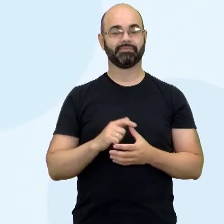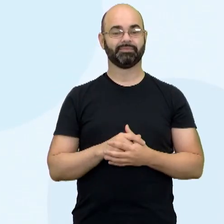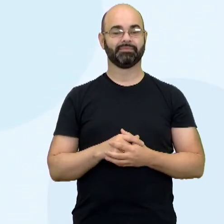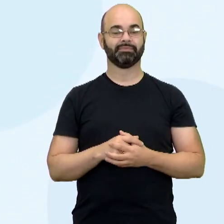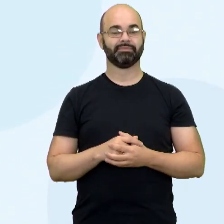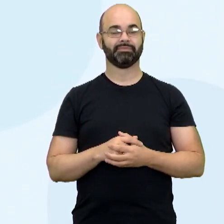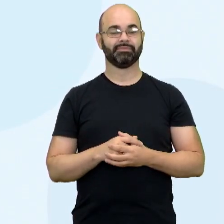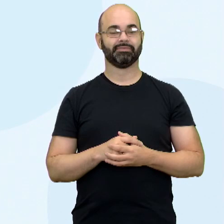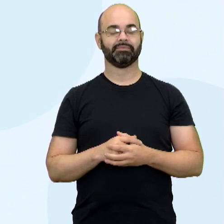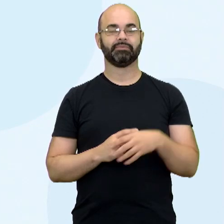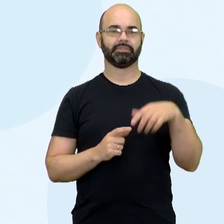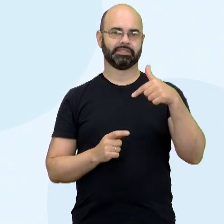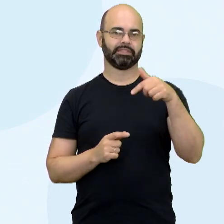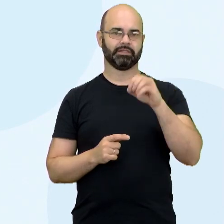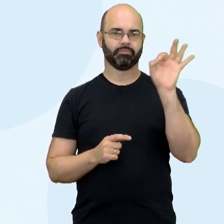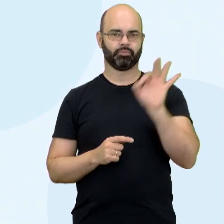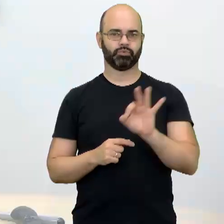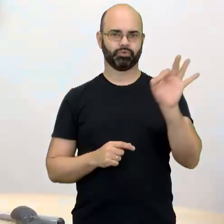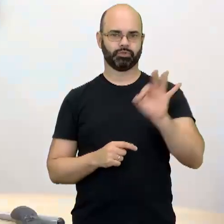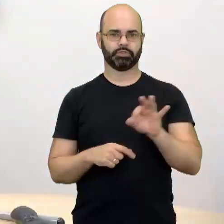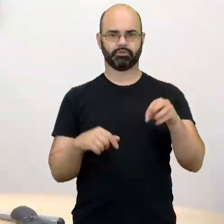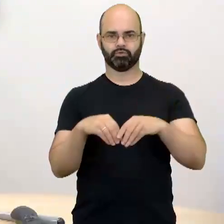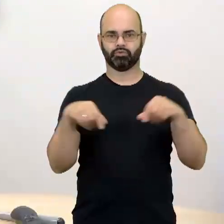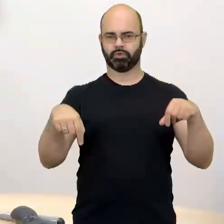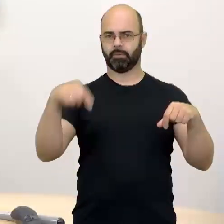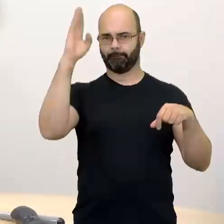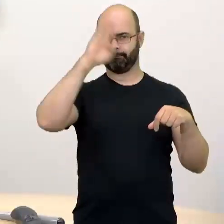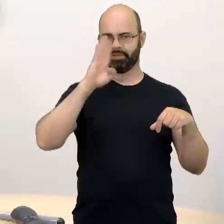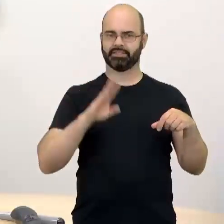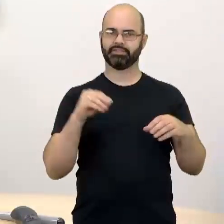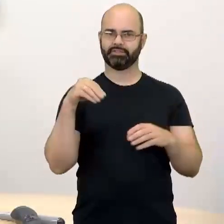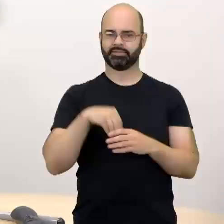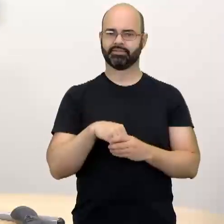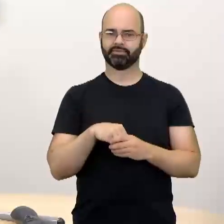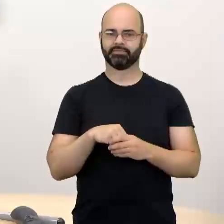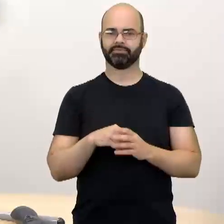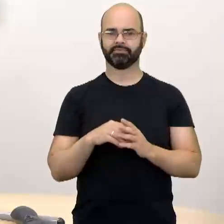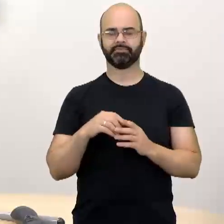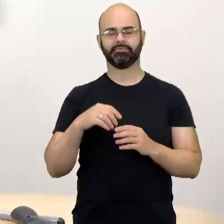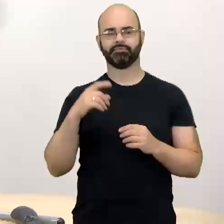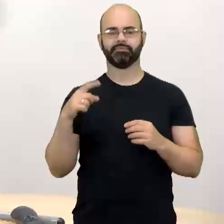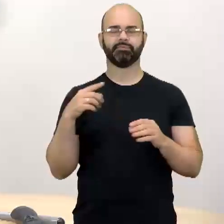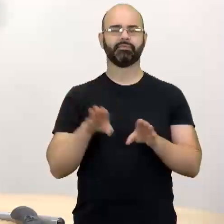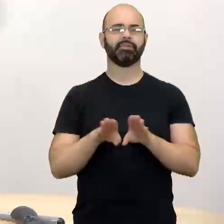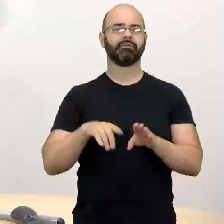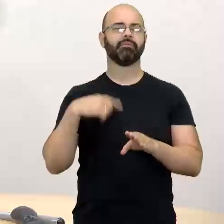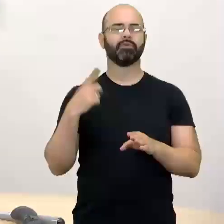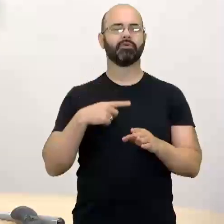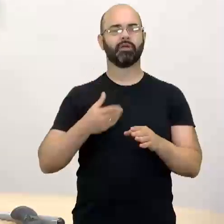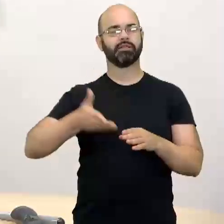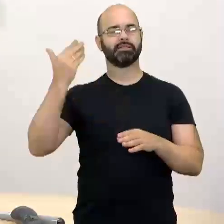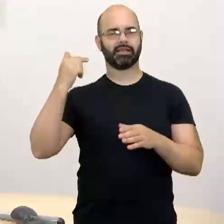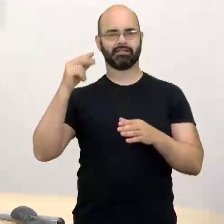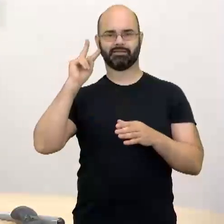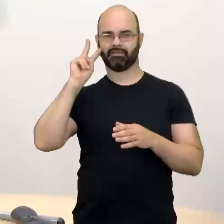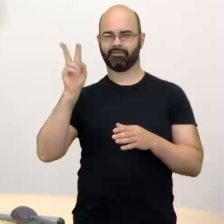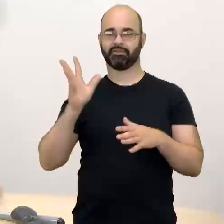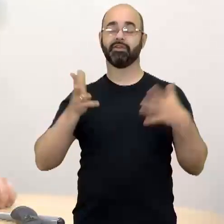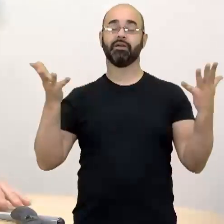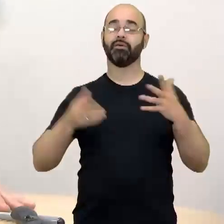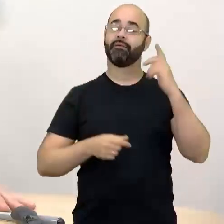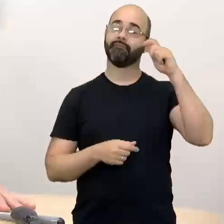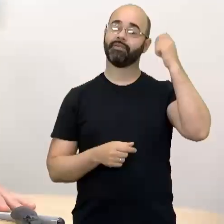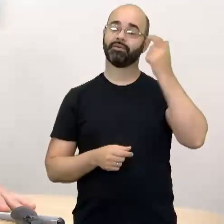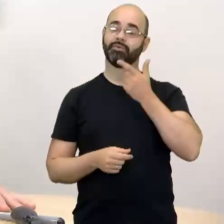70% dessa classificação do solo está aqui no Brasil, né? E aí distribuído nos demais que a gente viu na tabela anterior. E agora nós vamos ver um